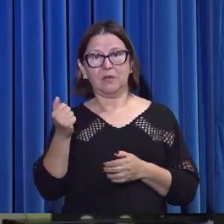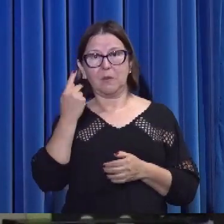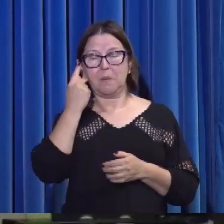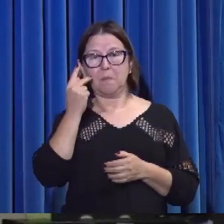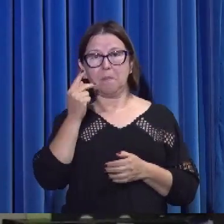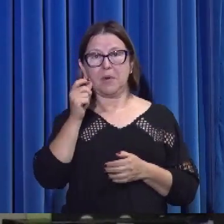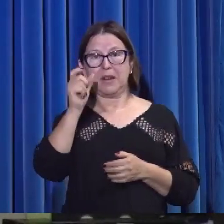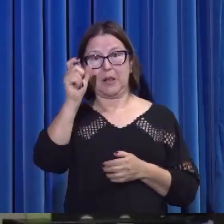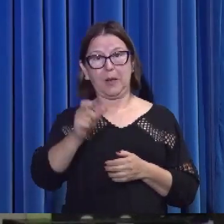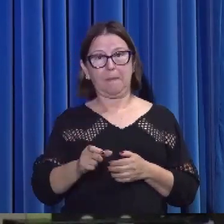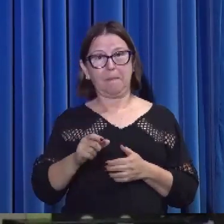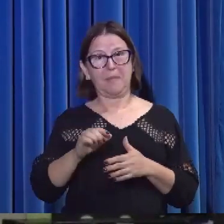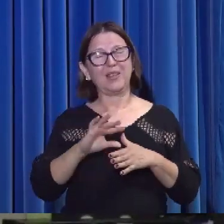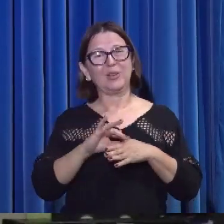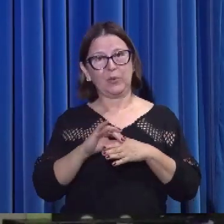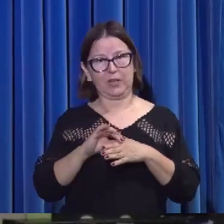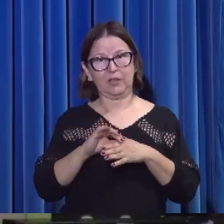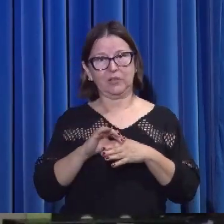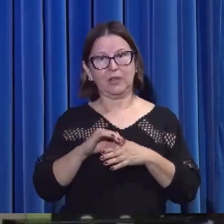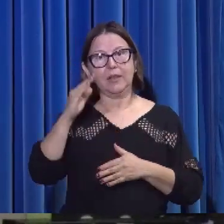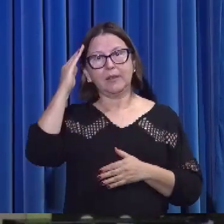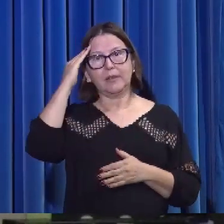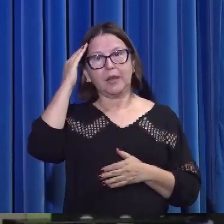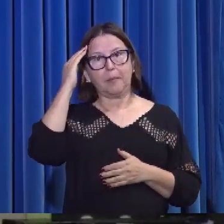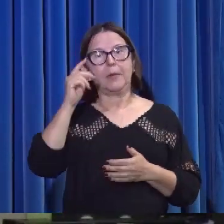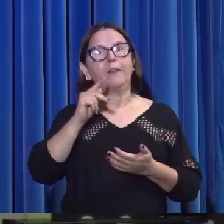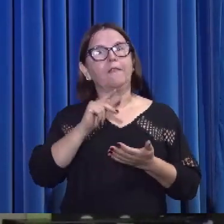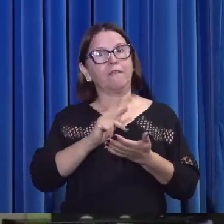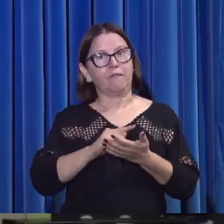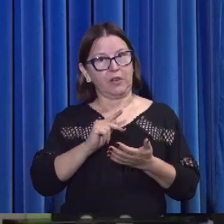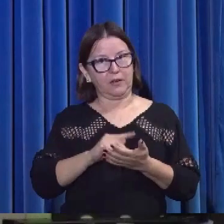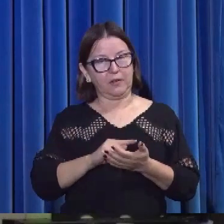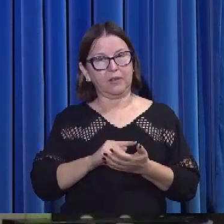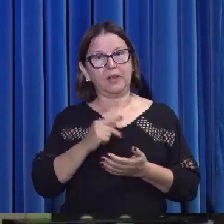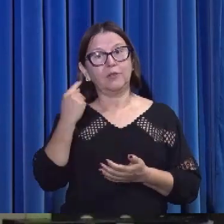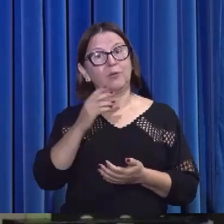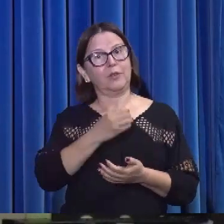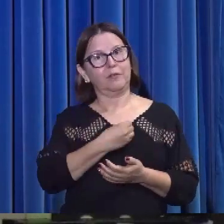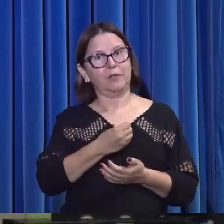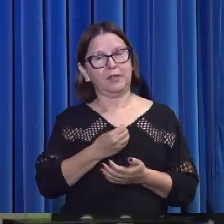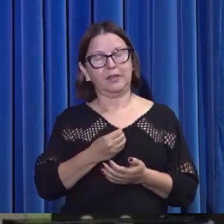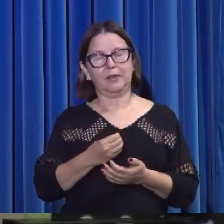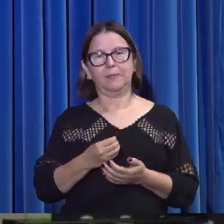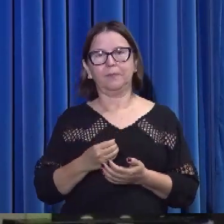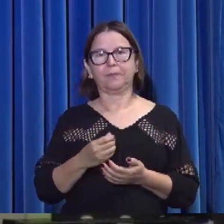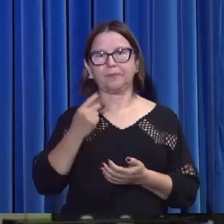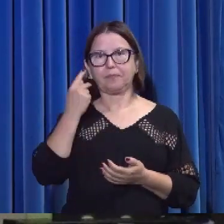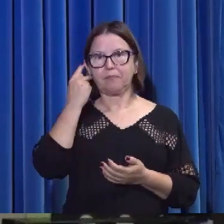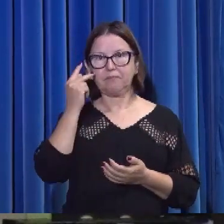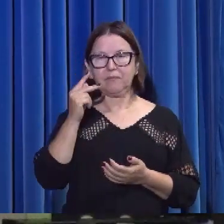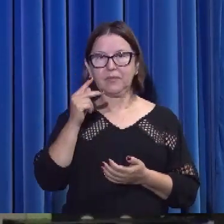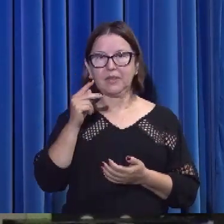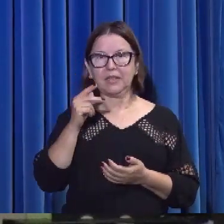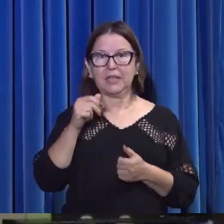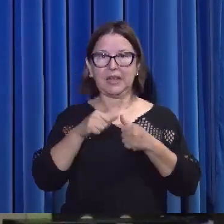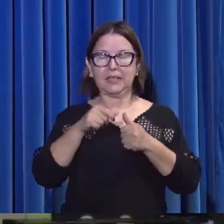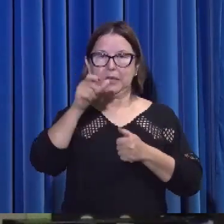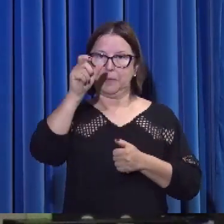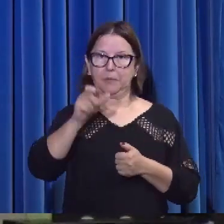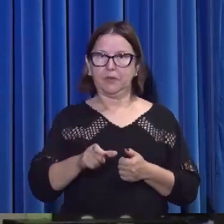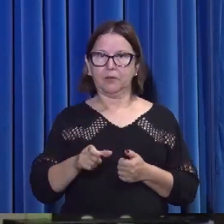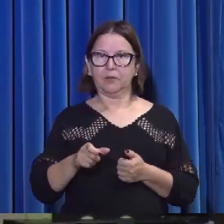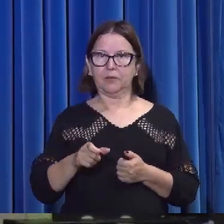nessa situação saber a verdade a seu respeito, para que isso o leve a refletir